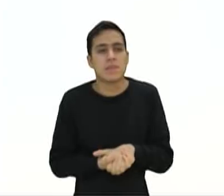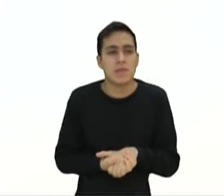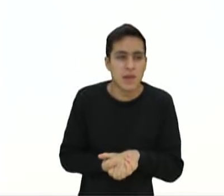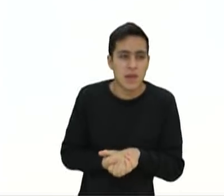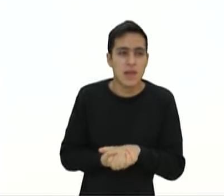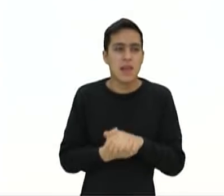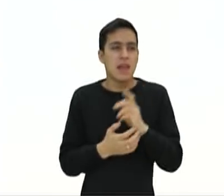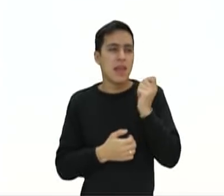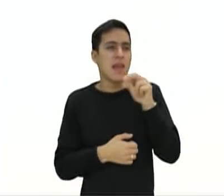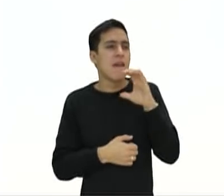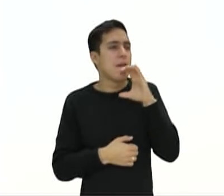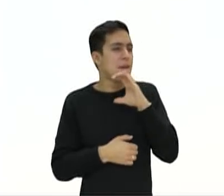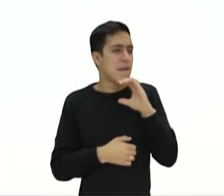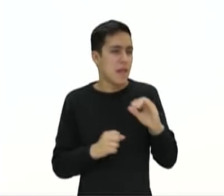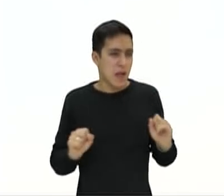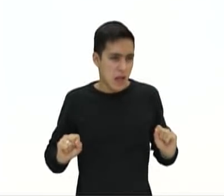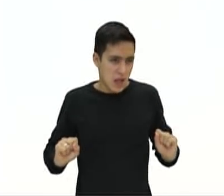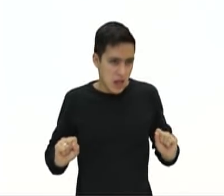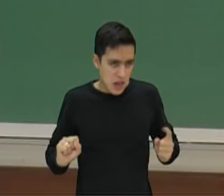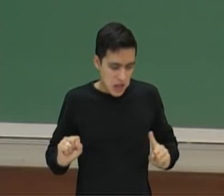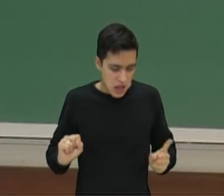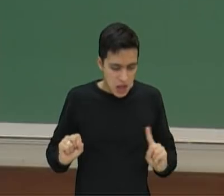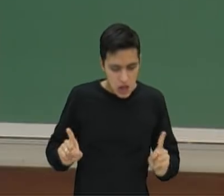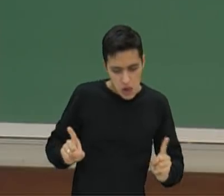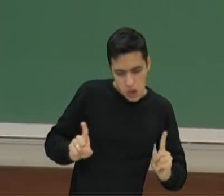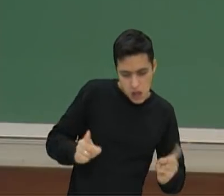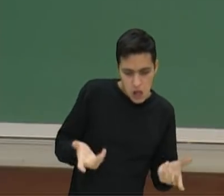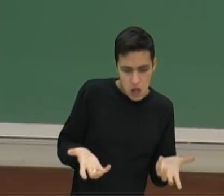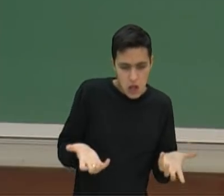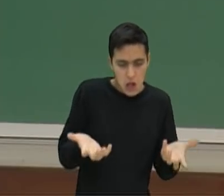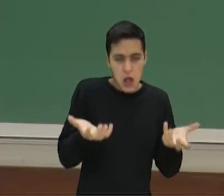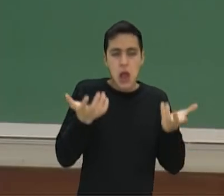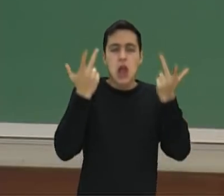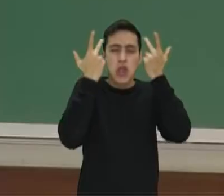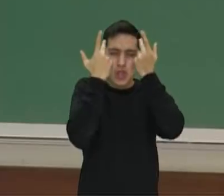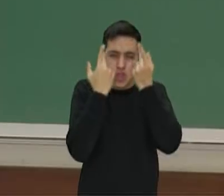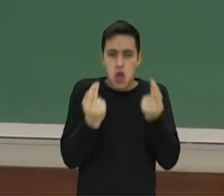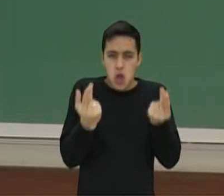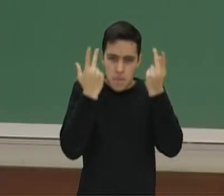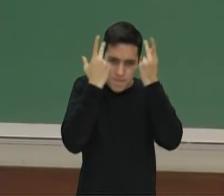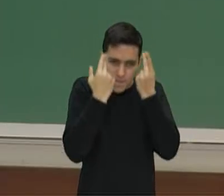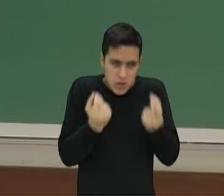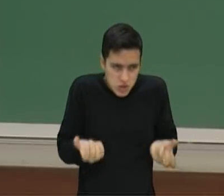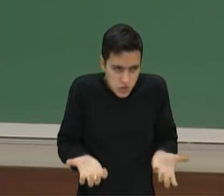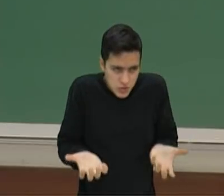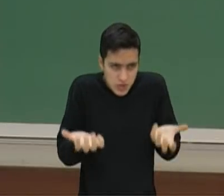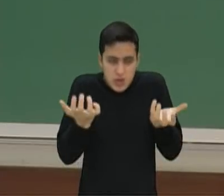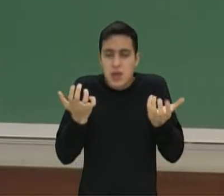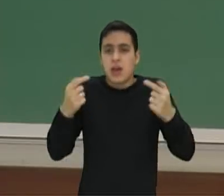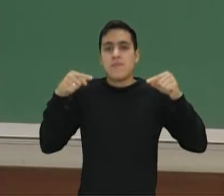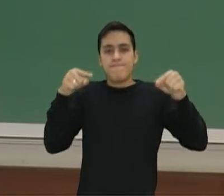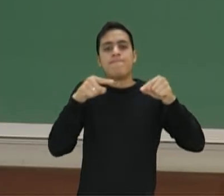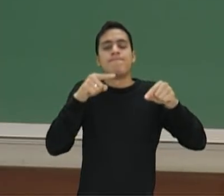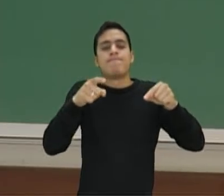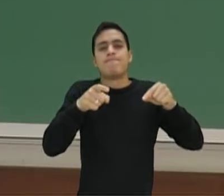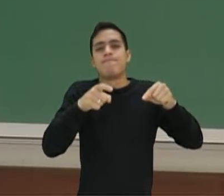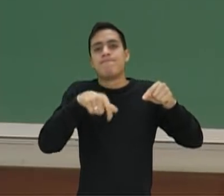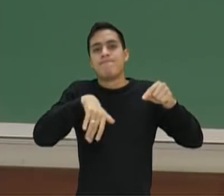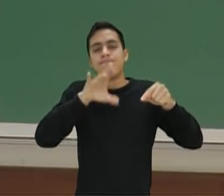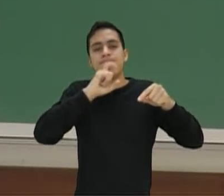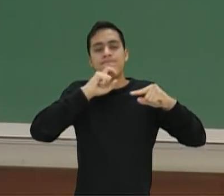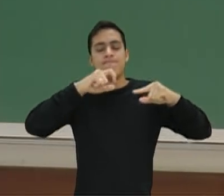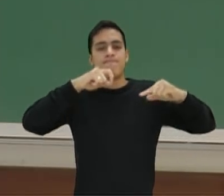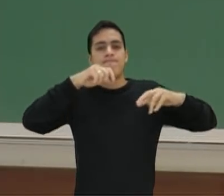Ar quente, ele sobe no seu fluxo normal e encontra uma camada de ar